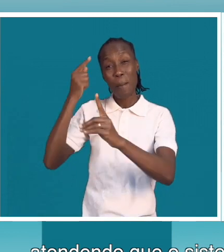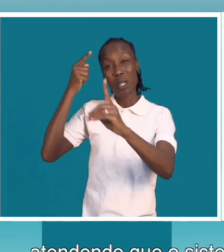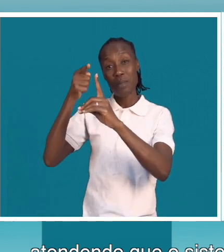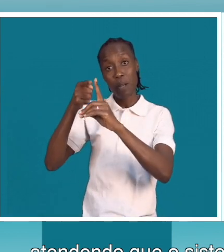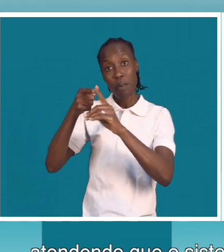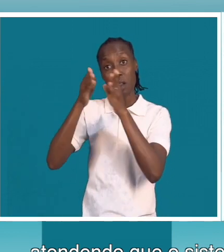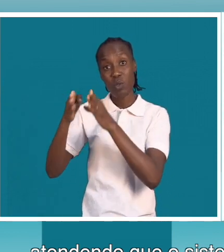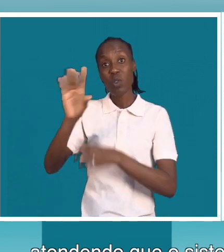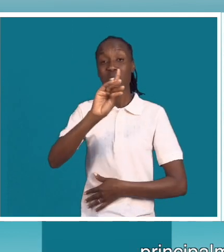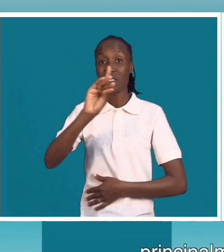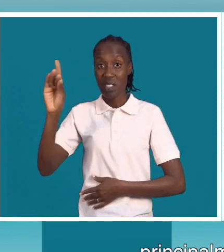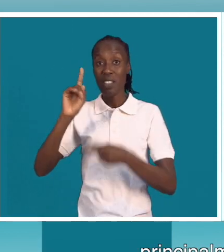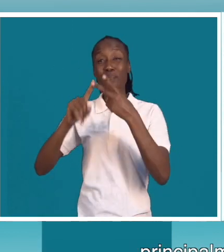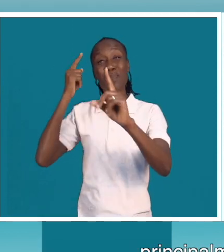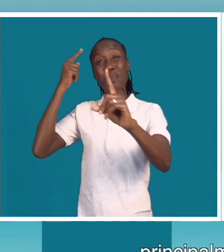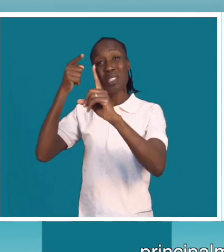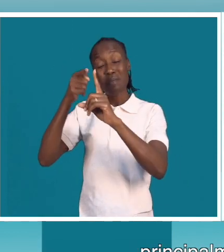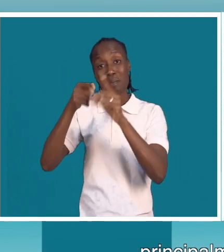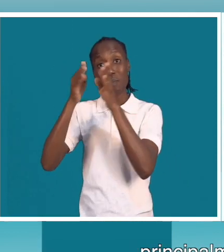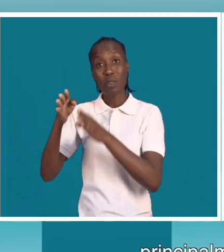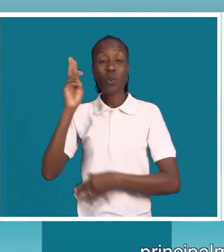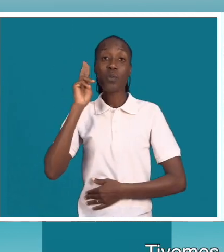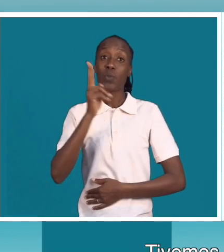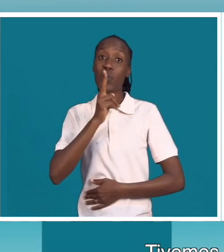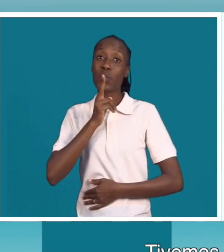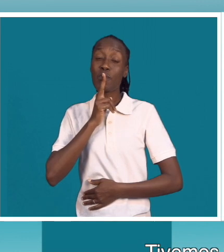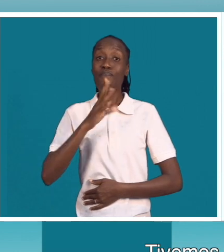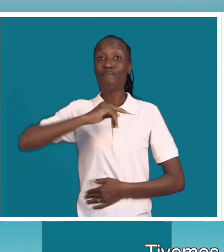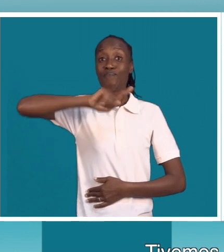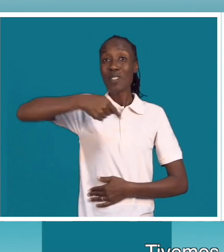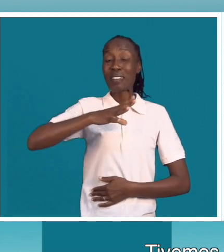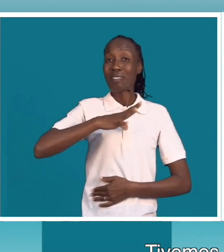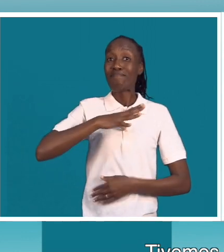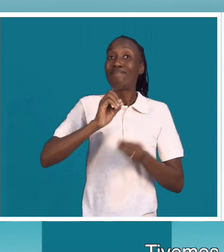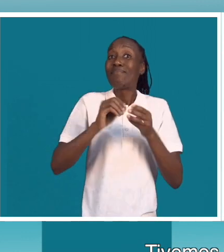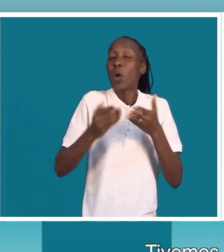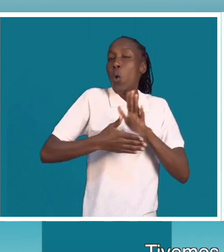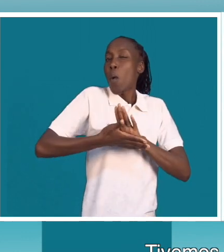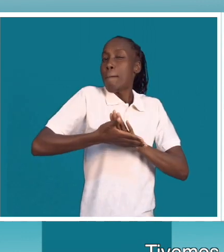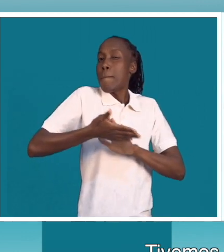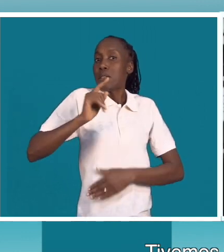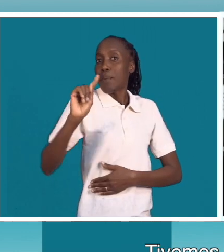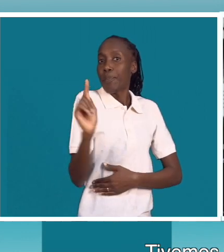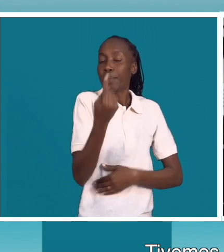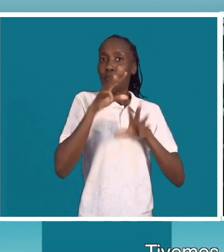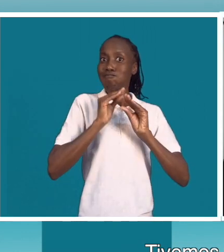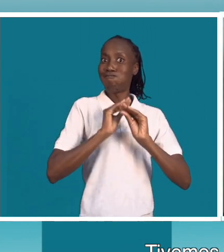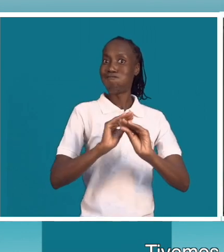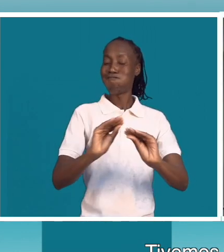pessoas com deficiência, principalmente as pessoas surdas. Então nós tivemos todo um processo de ensino que começou